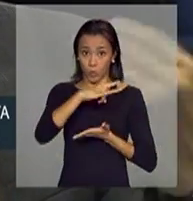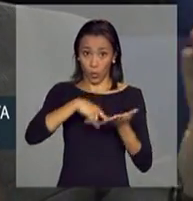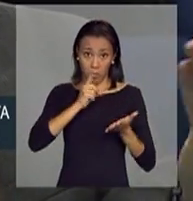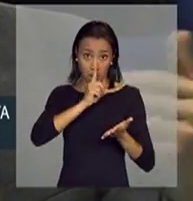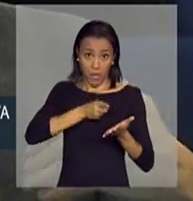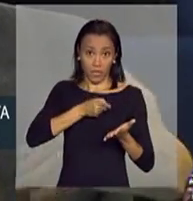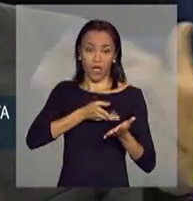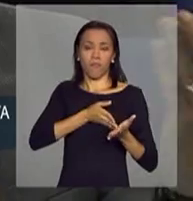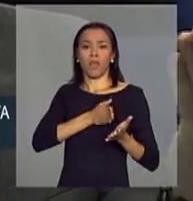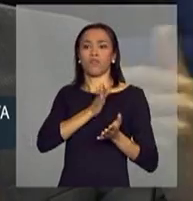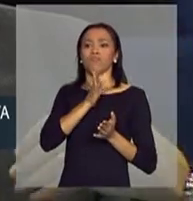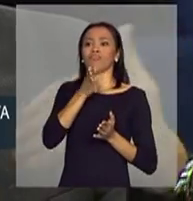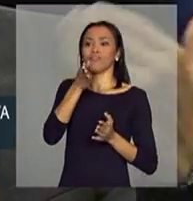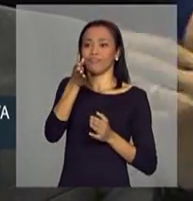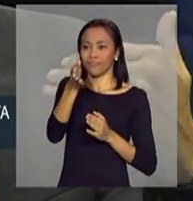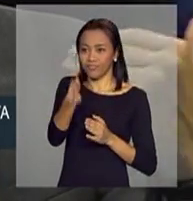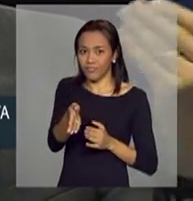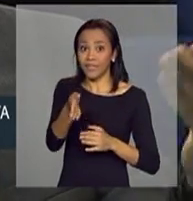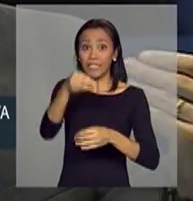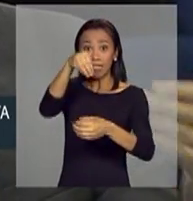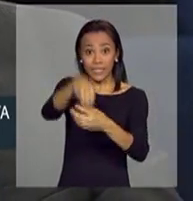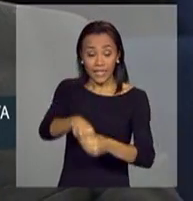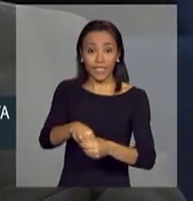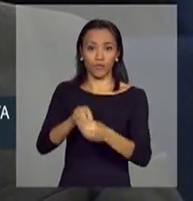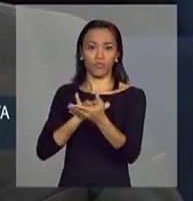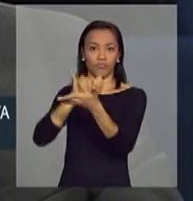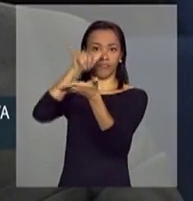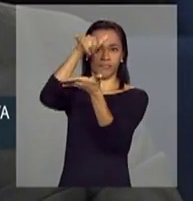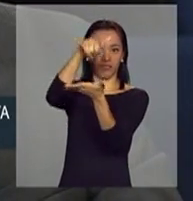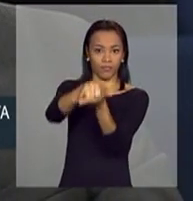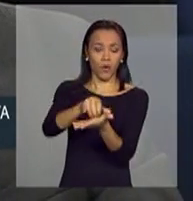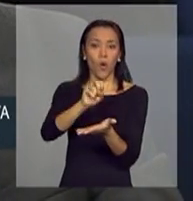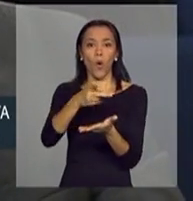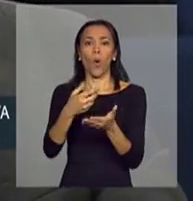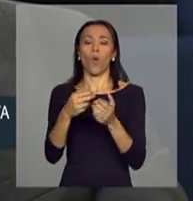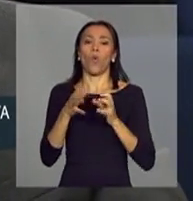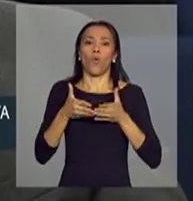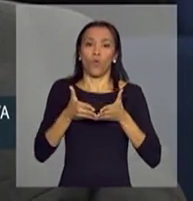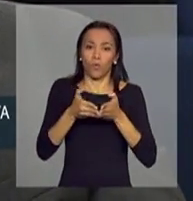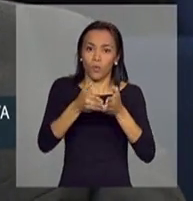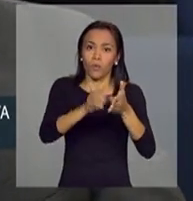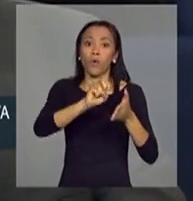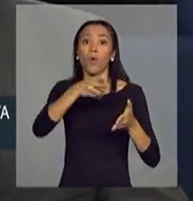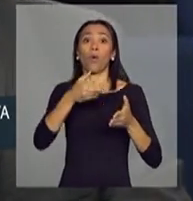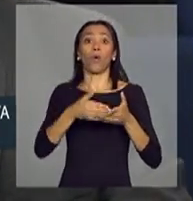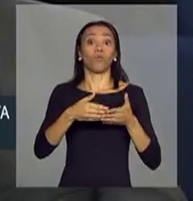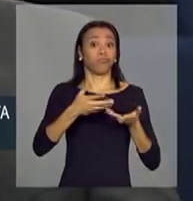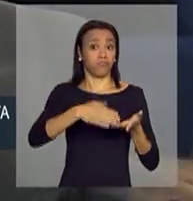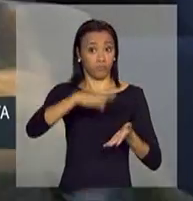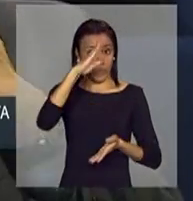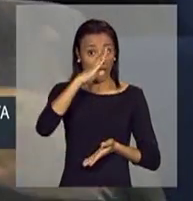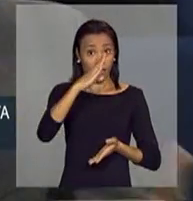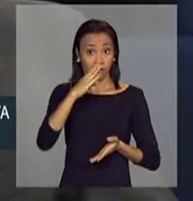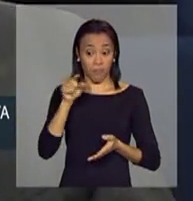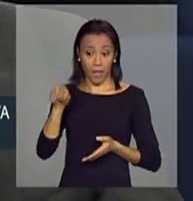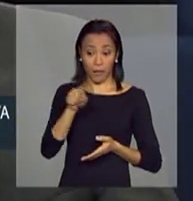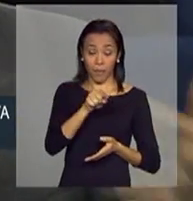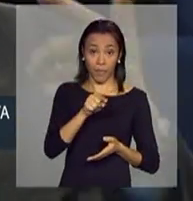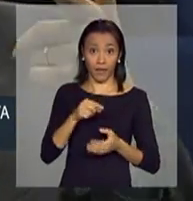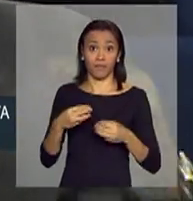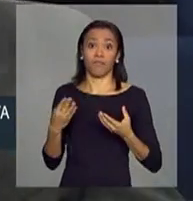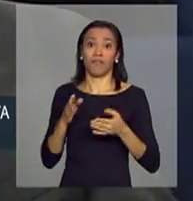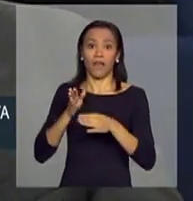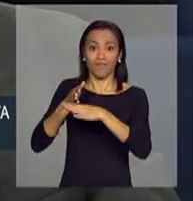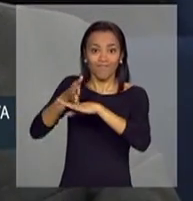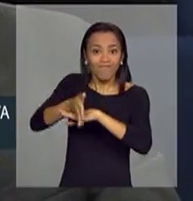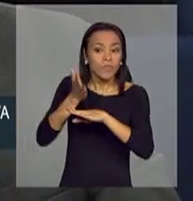nos ministérios, enfim, no Exército, na Aeronáutica, para fazer essas ações? A minha segunda pergunta é uma pergunta que o Matheus, meu colega aqui, já fez